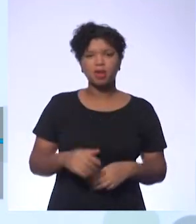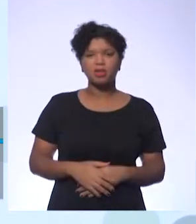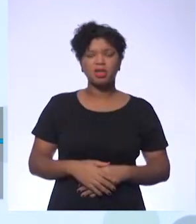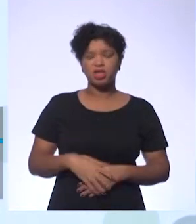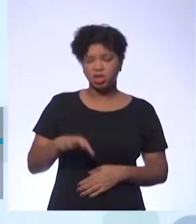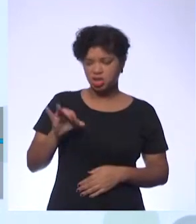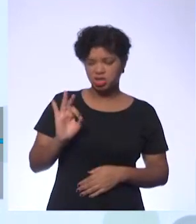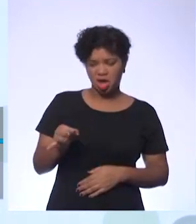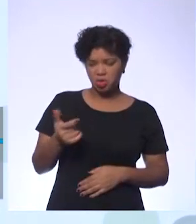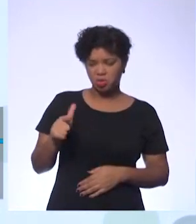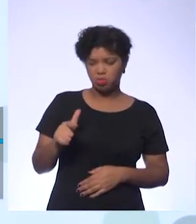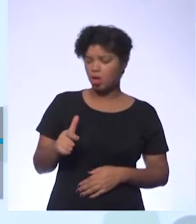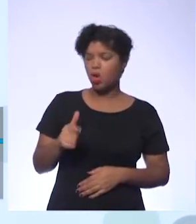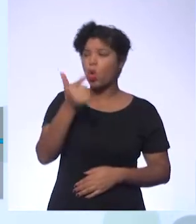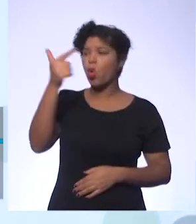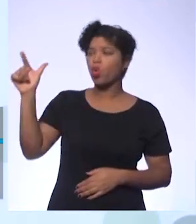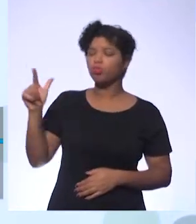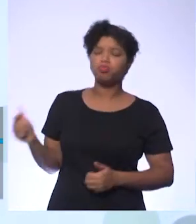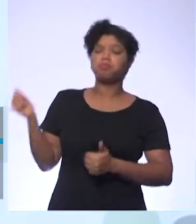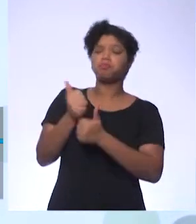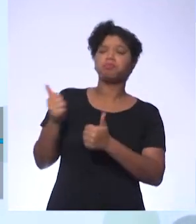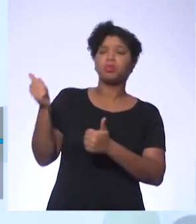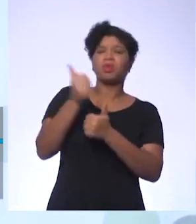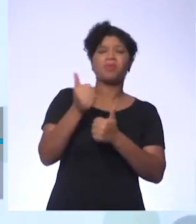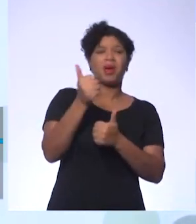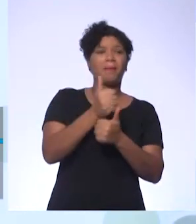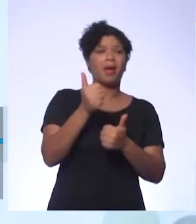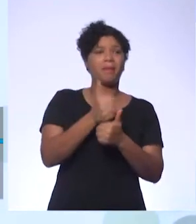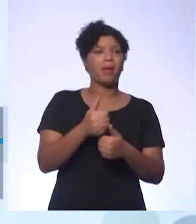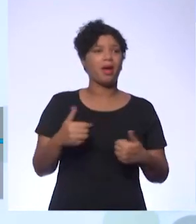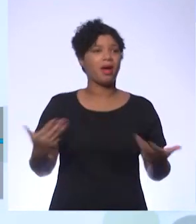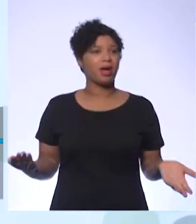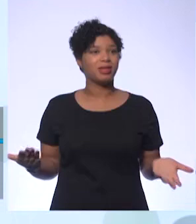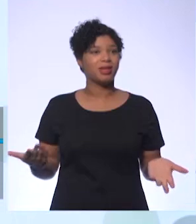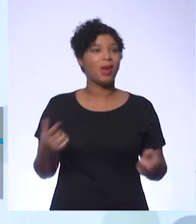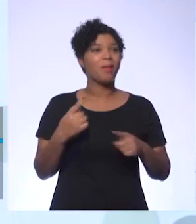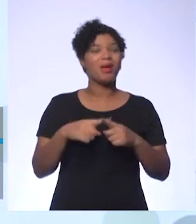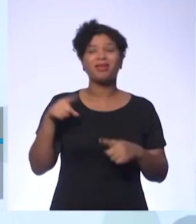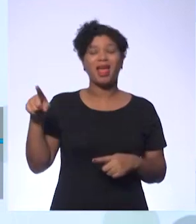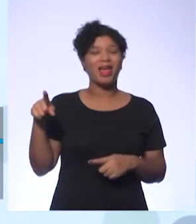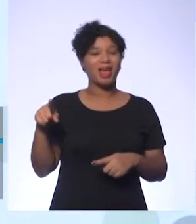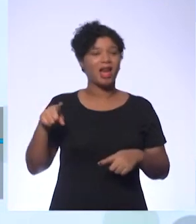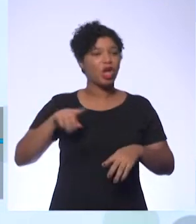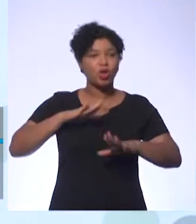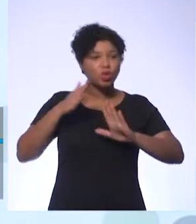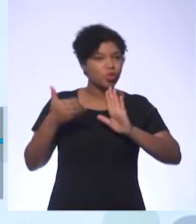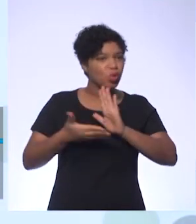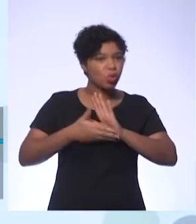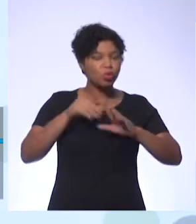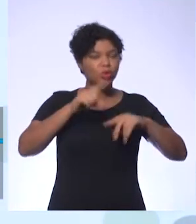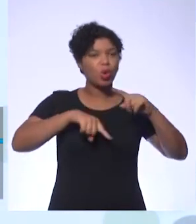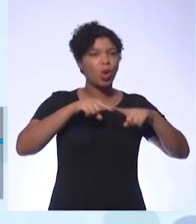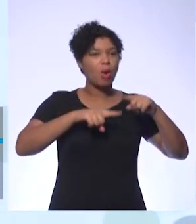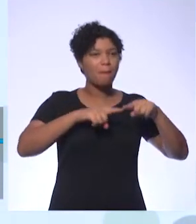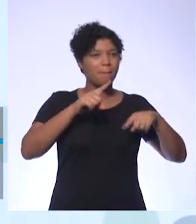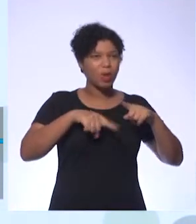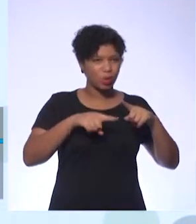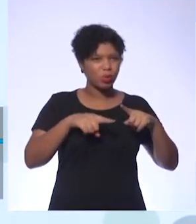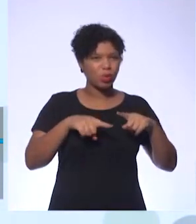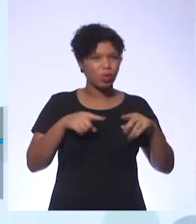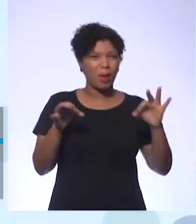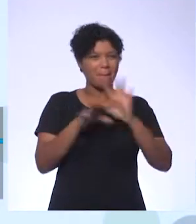dele, até porque ele não faz mais o processo todo de construção de um produto. Antes ele fazia todo o